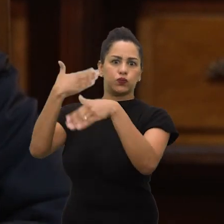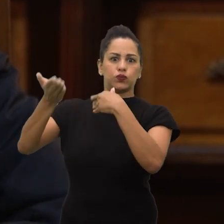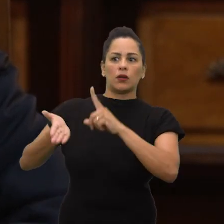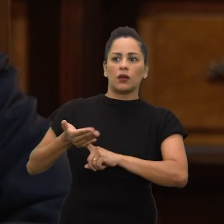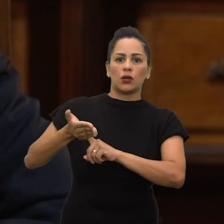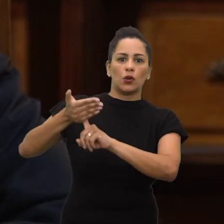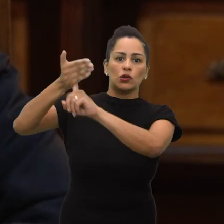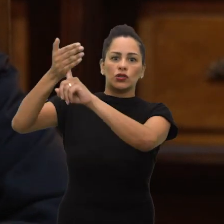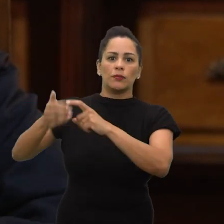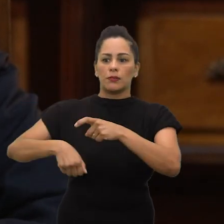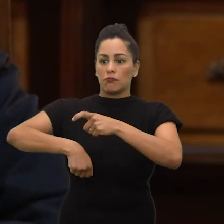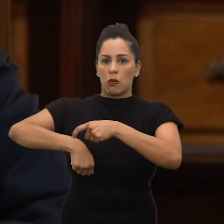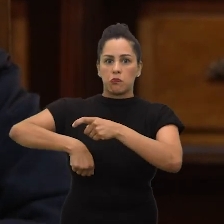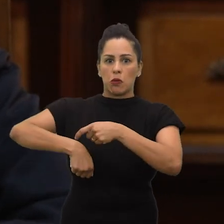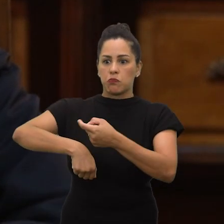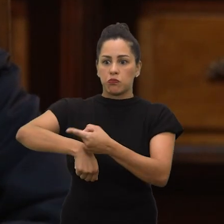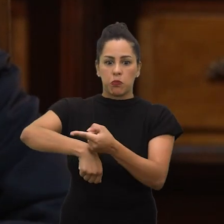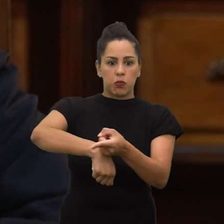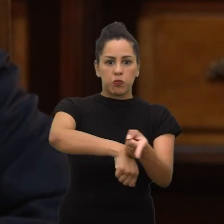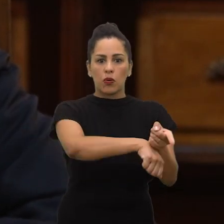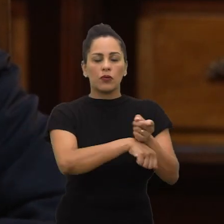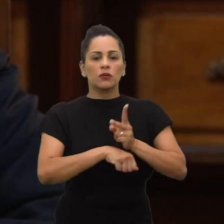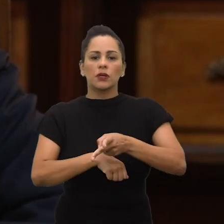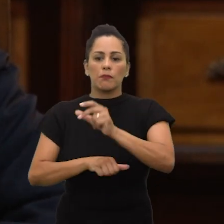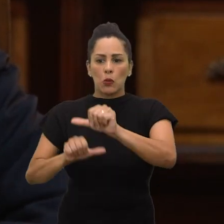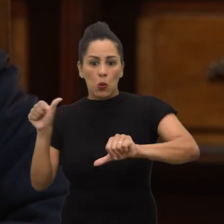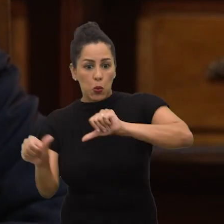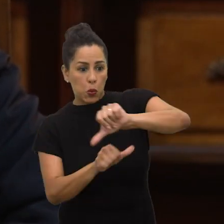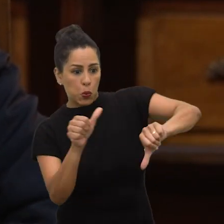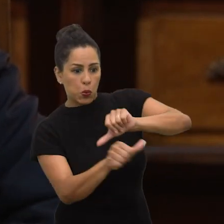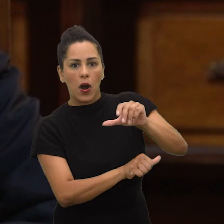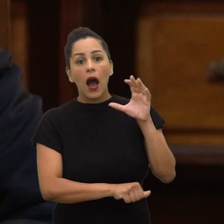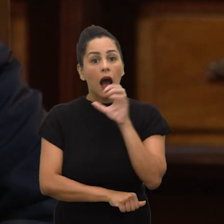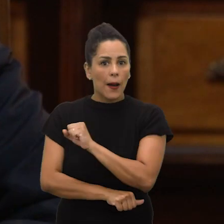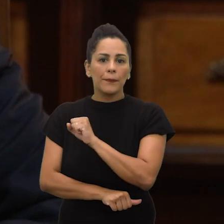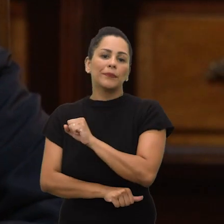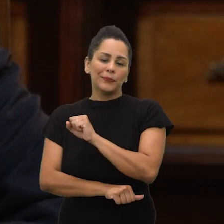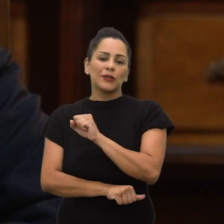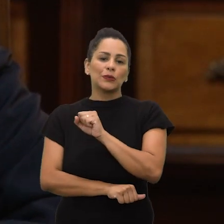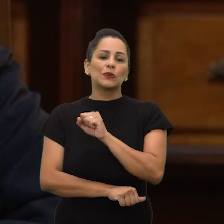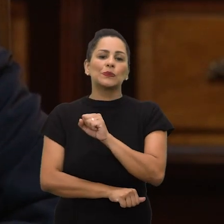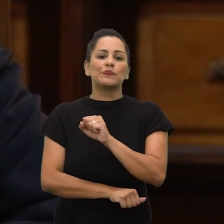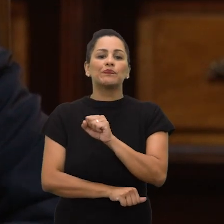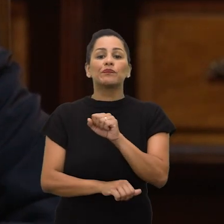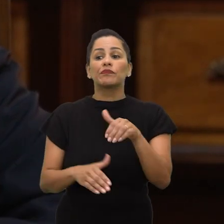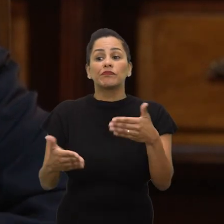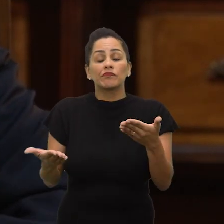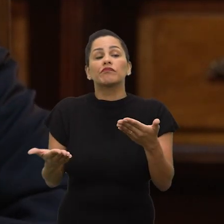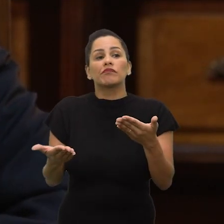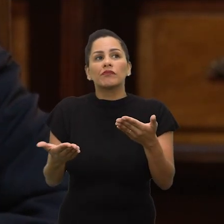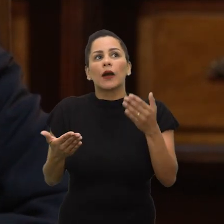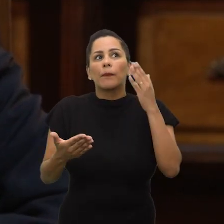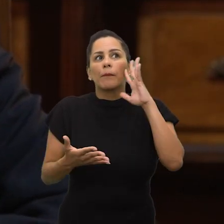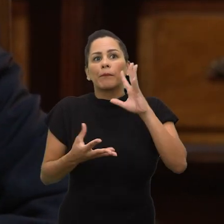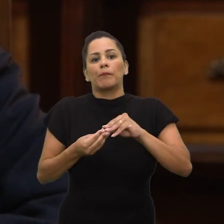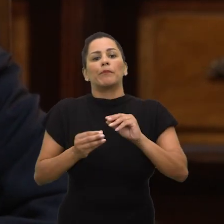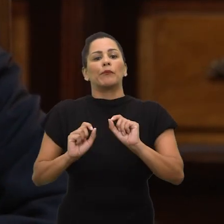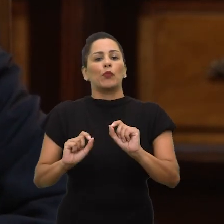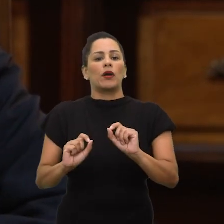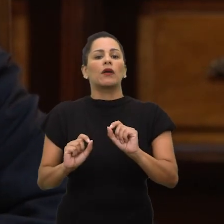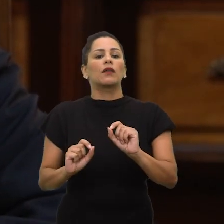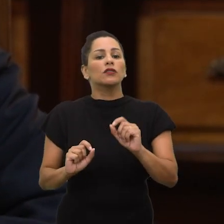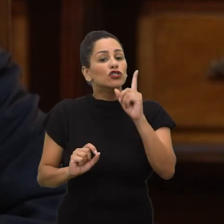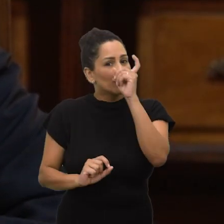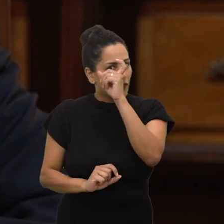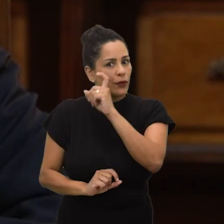A cada minuto algumas mudanças eu entendo que realmente a nossa